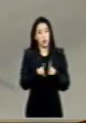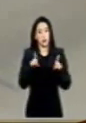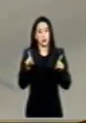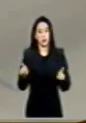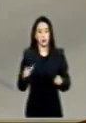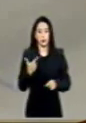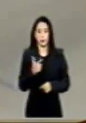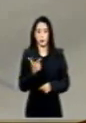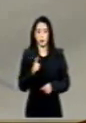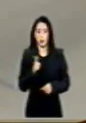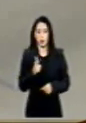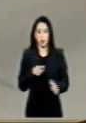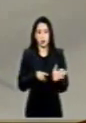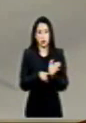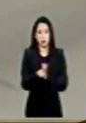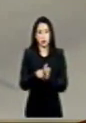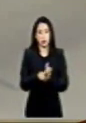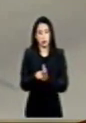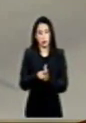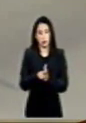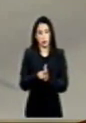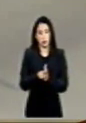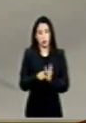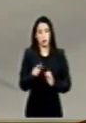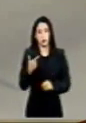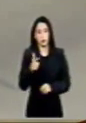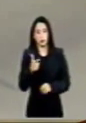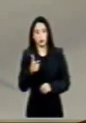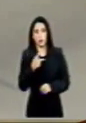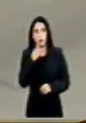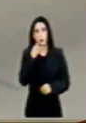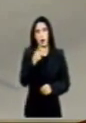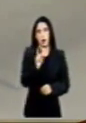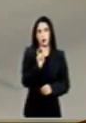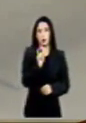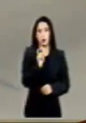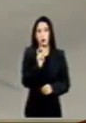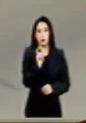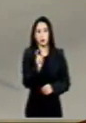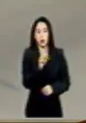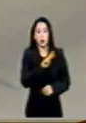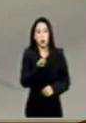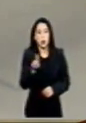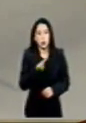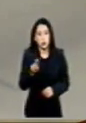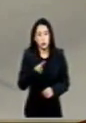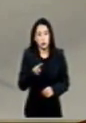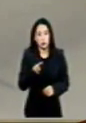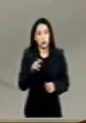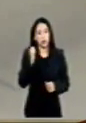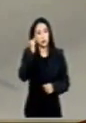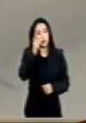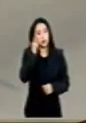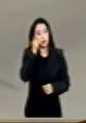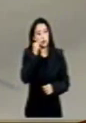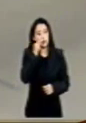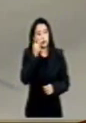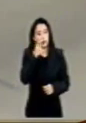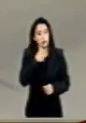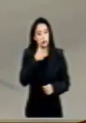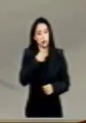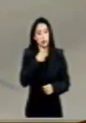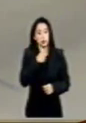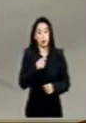na investigação, não tenha sido mencionado o nome dela na investigação, a medida, já que atingiria o